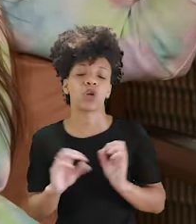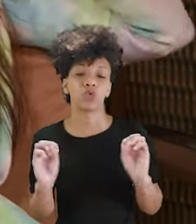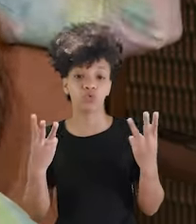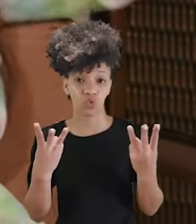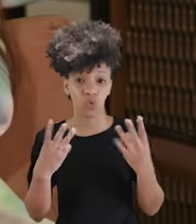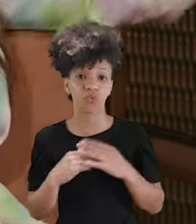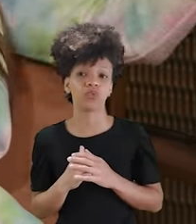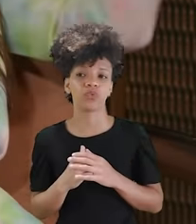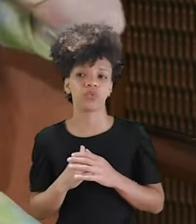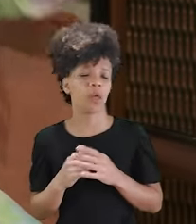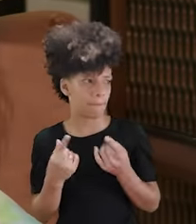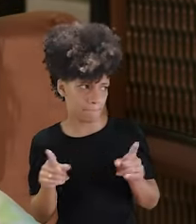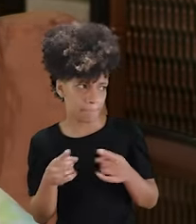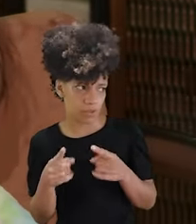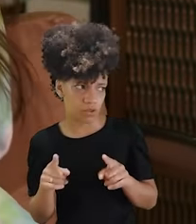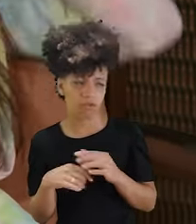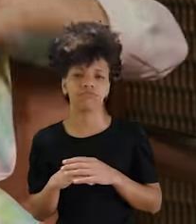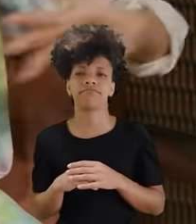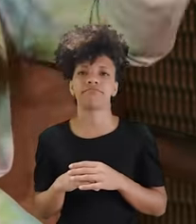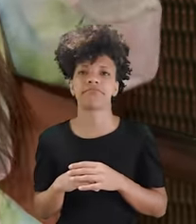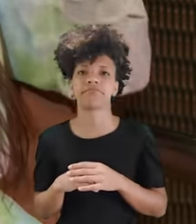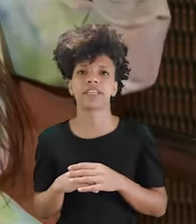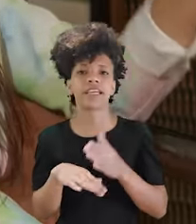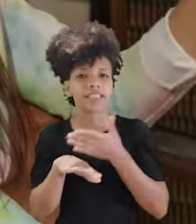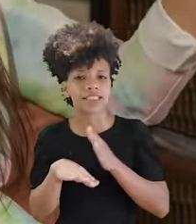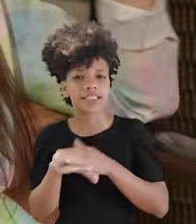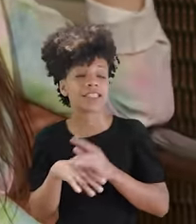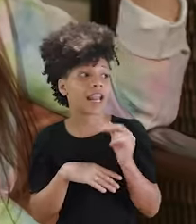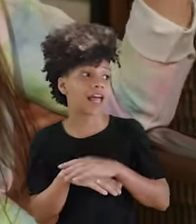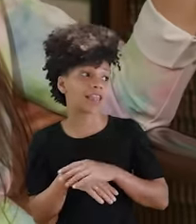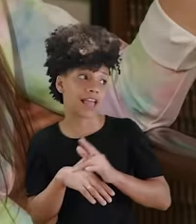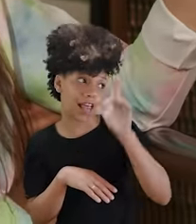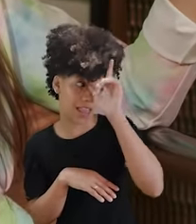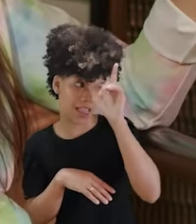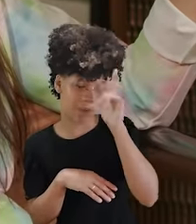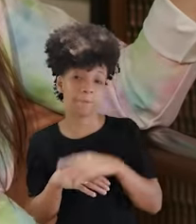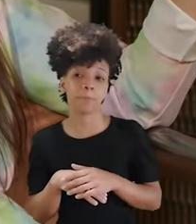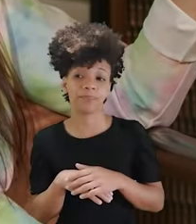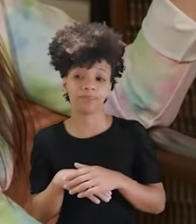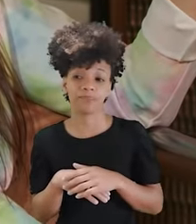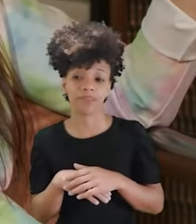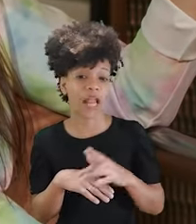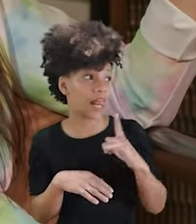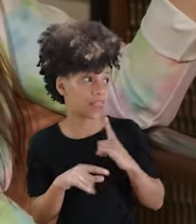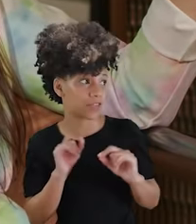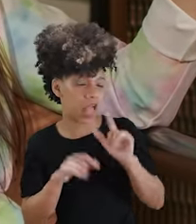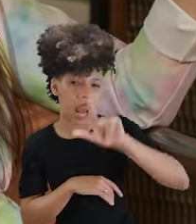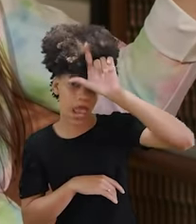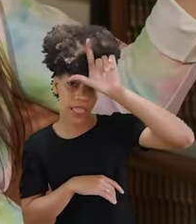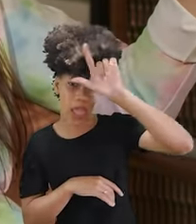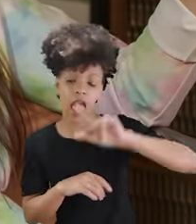na Inglaterra viemos para travessia quando a gente chegou O que é um cantor é